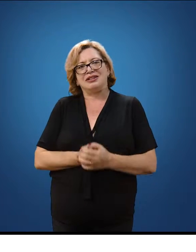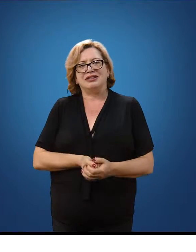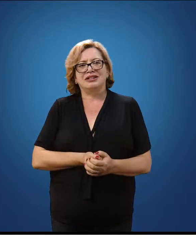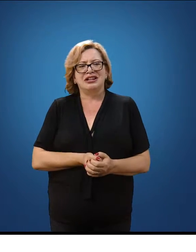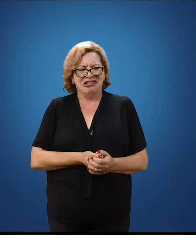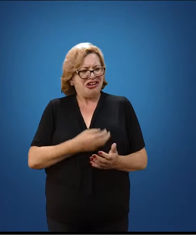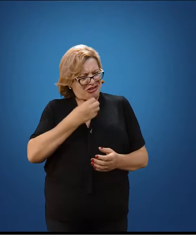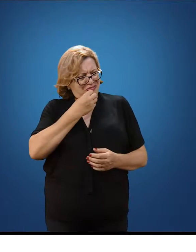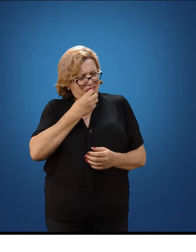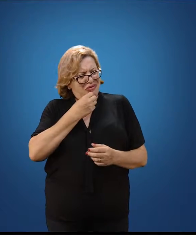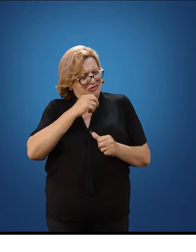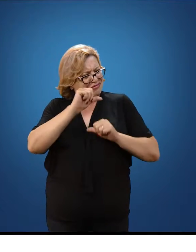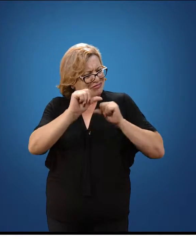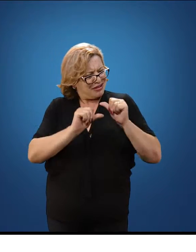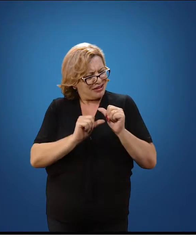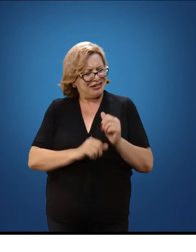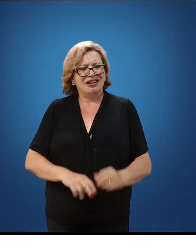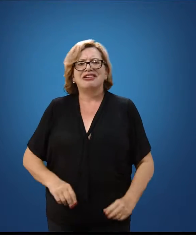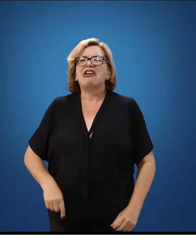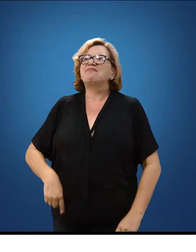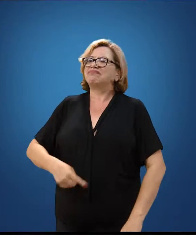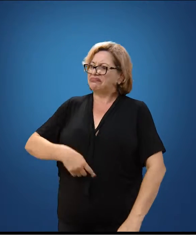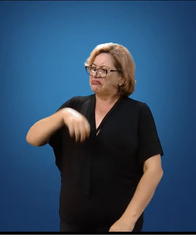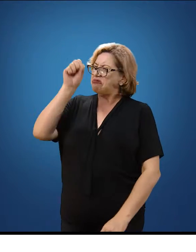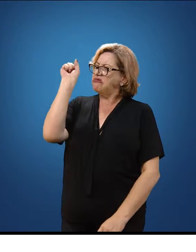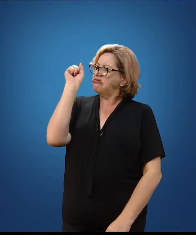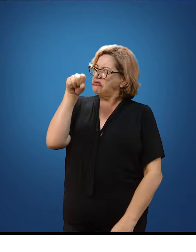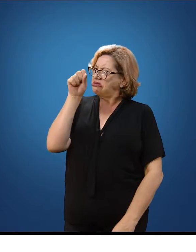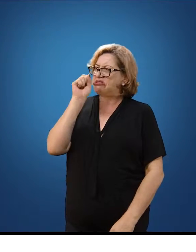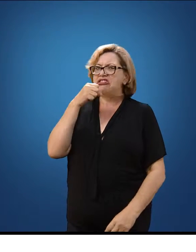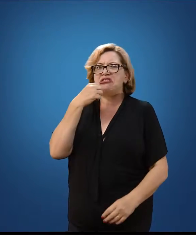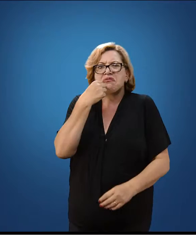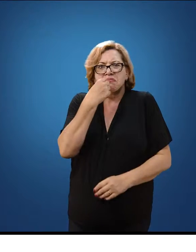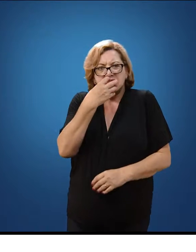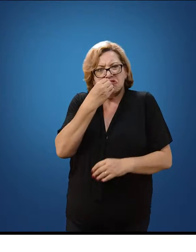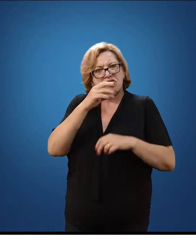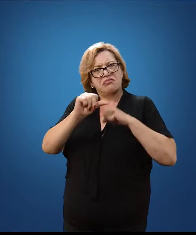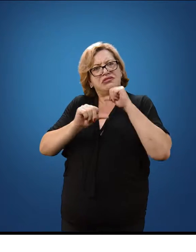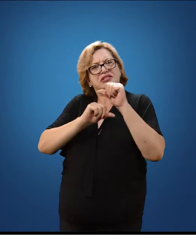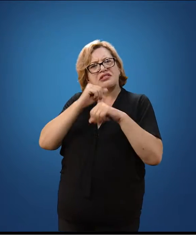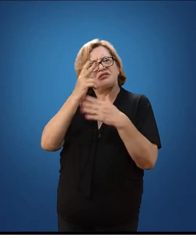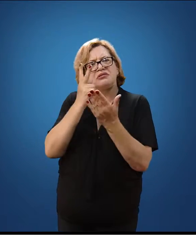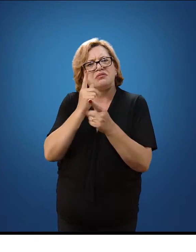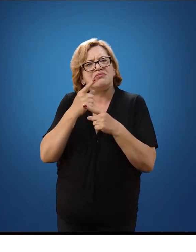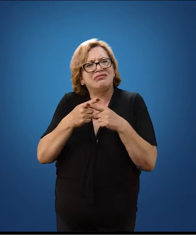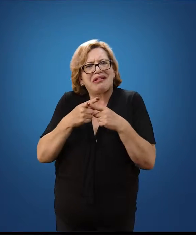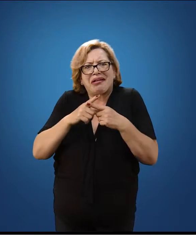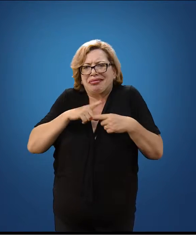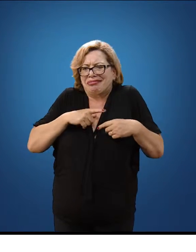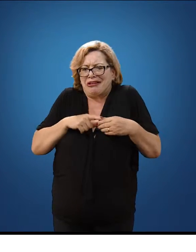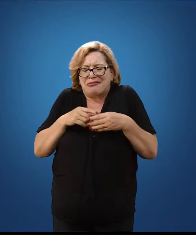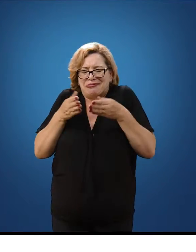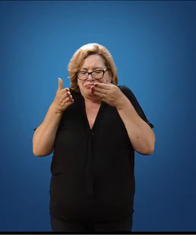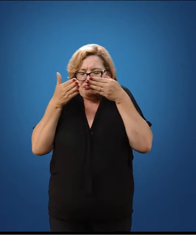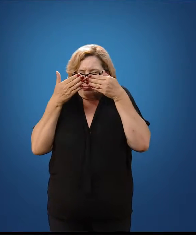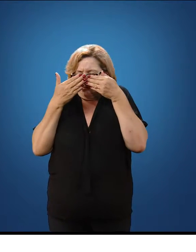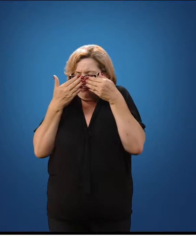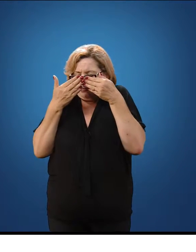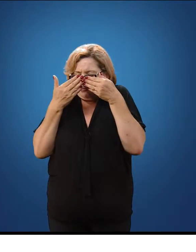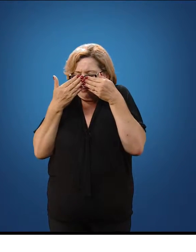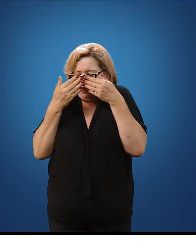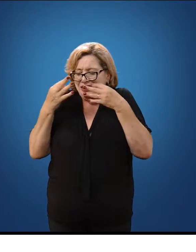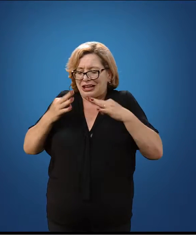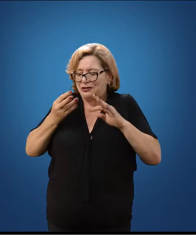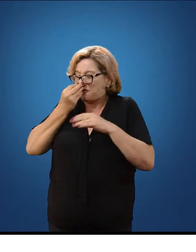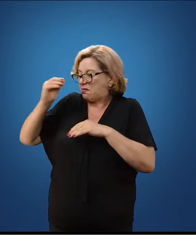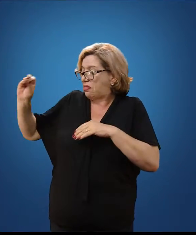enxerga com bons olhos essas mudanças? Eu enxergo com muito bons olhos, porque não tem como você fingir que essa tecnologia